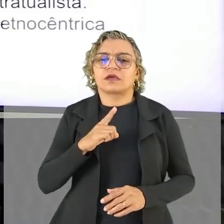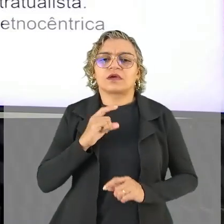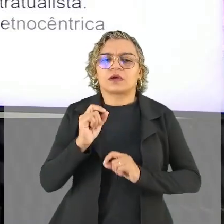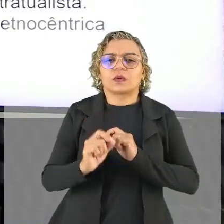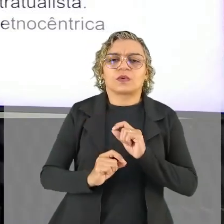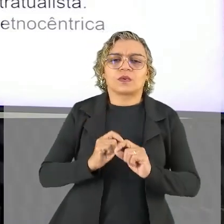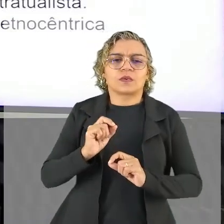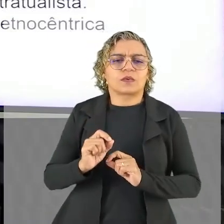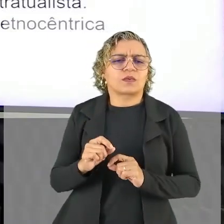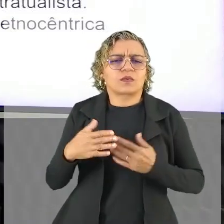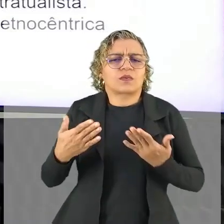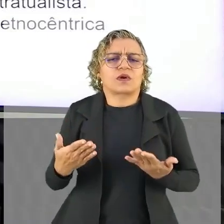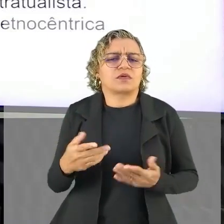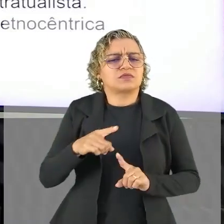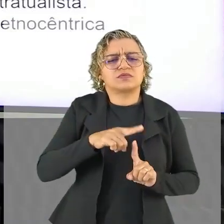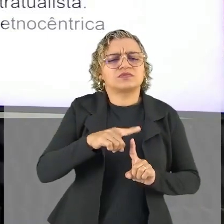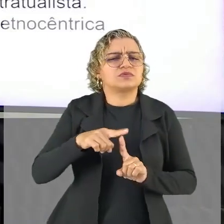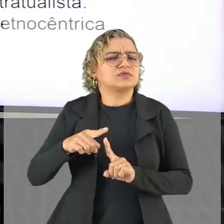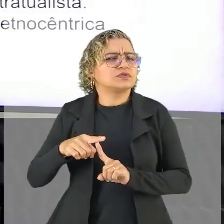vai ser defendido?